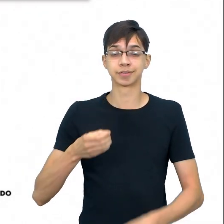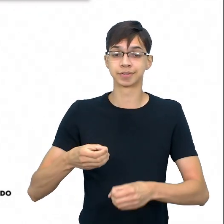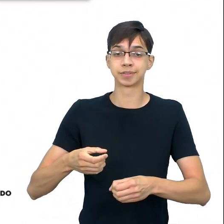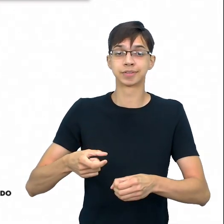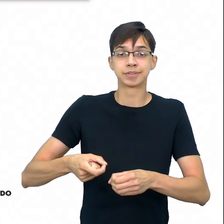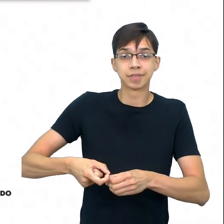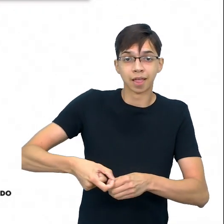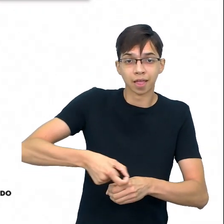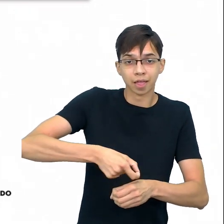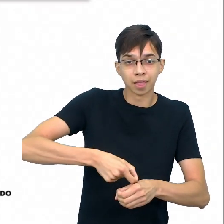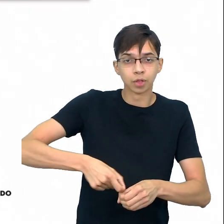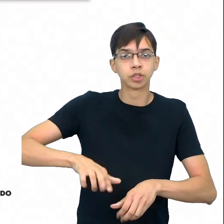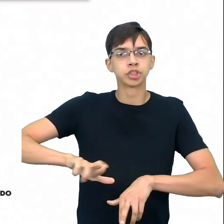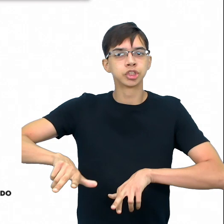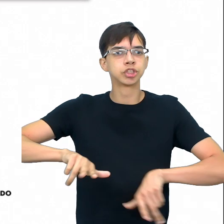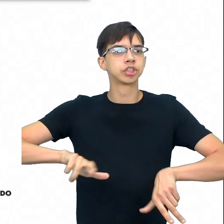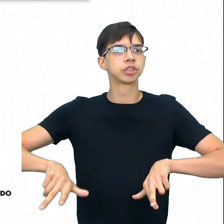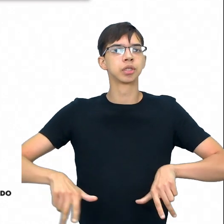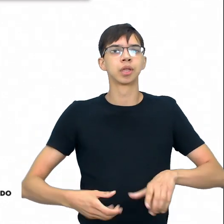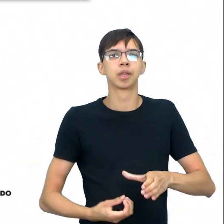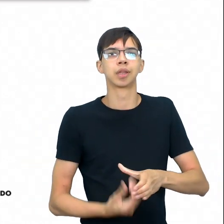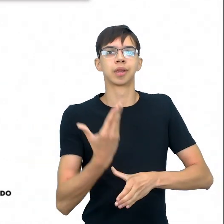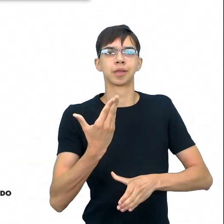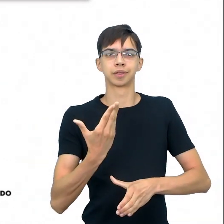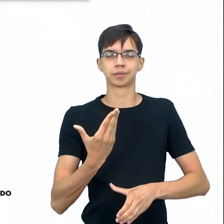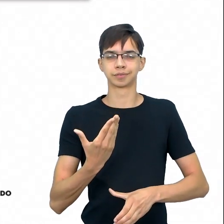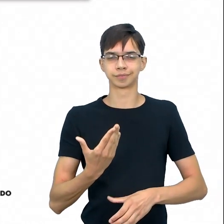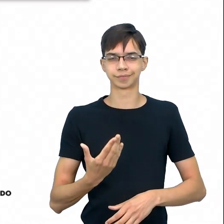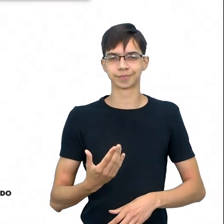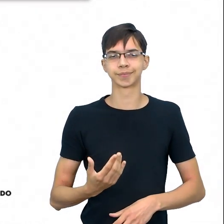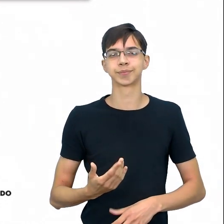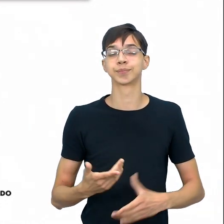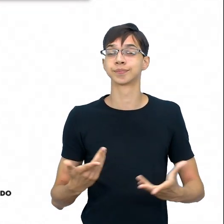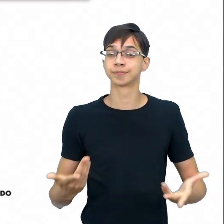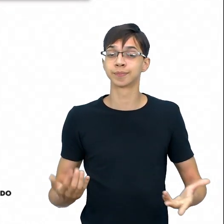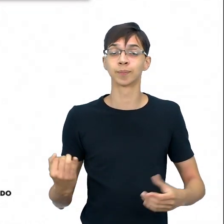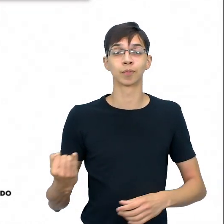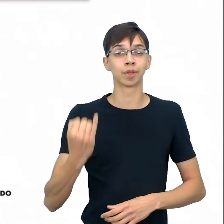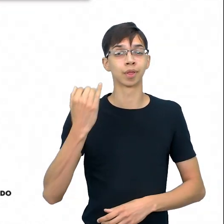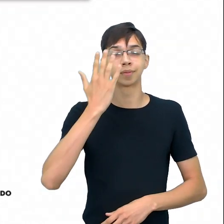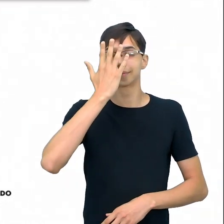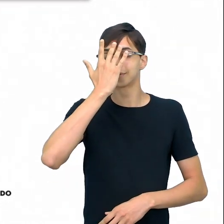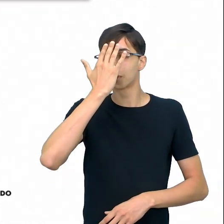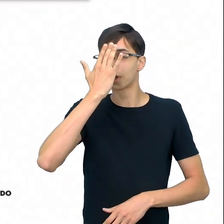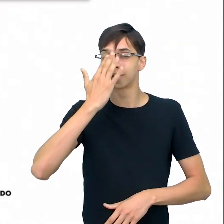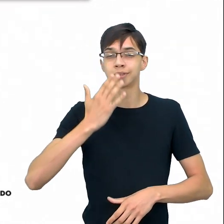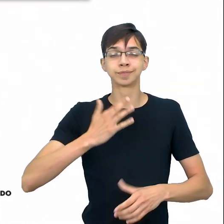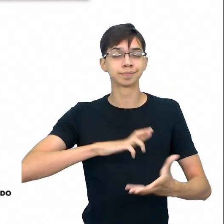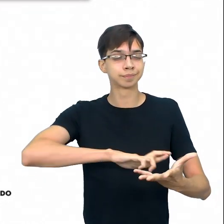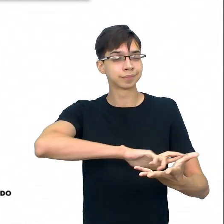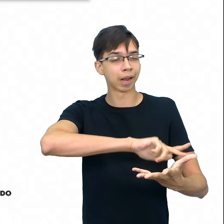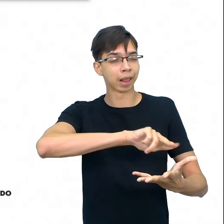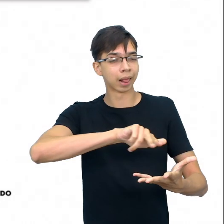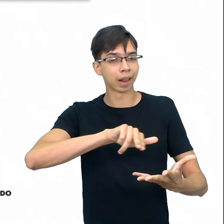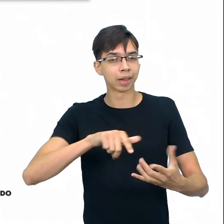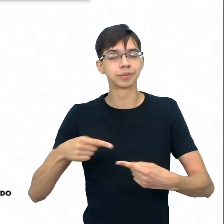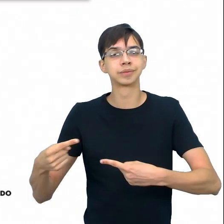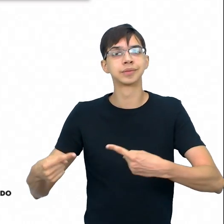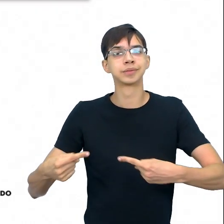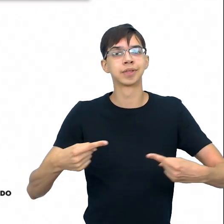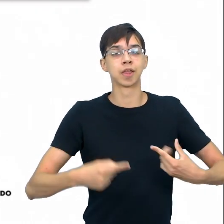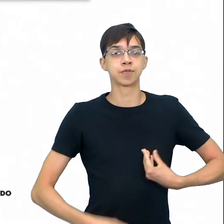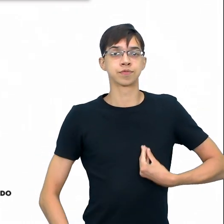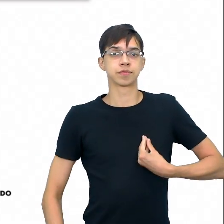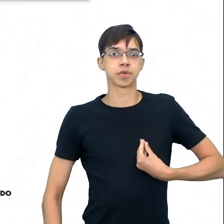também é possível explorar as diferentes teorias envolvidas, né, por trás desse surgimento da vida e levá-los